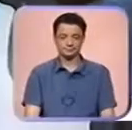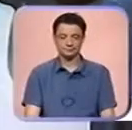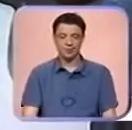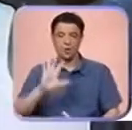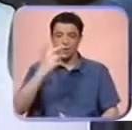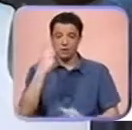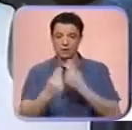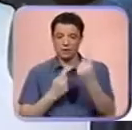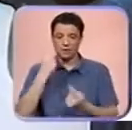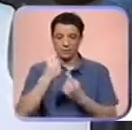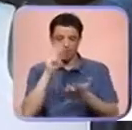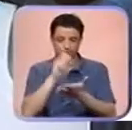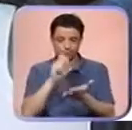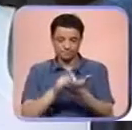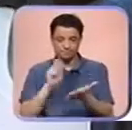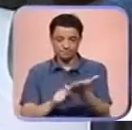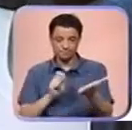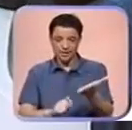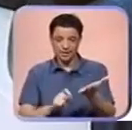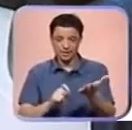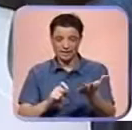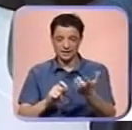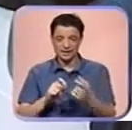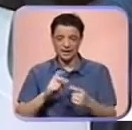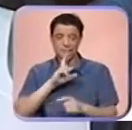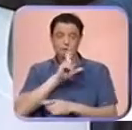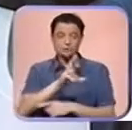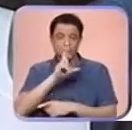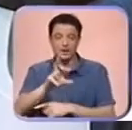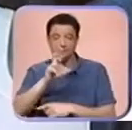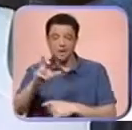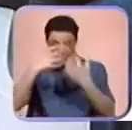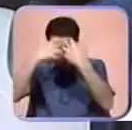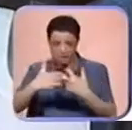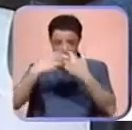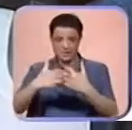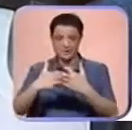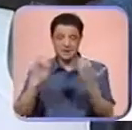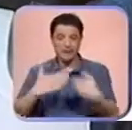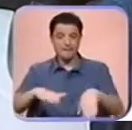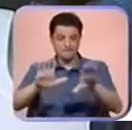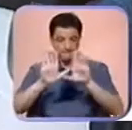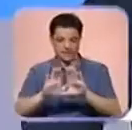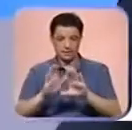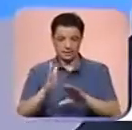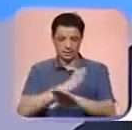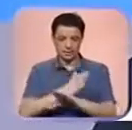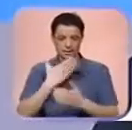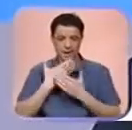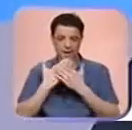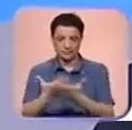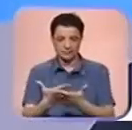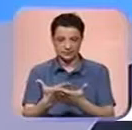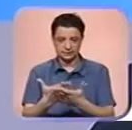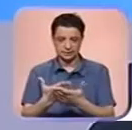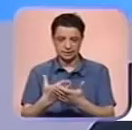Qualquer dia tem que trazer um bloco de notas para conseguir responder a todas as dúvidas. Mas é, antes de mais, gostava de agradecer, e